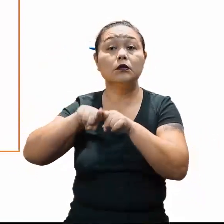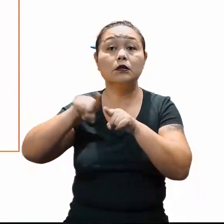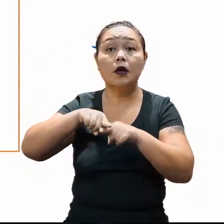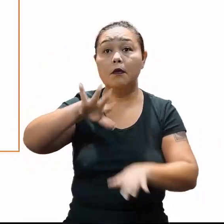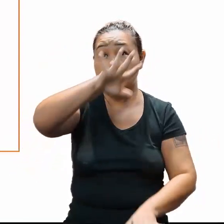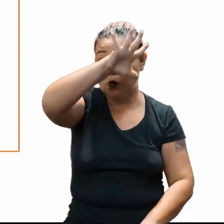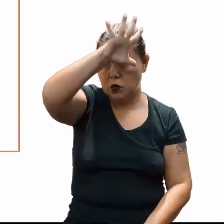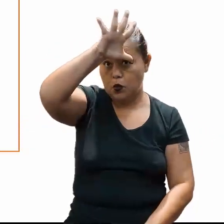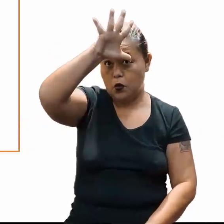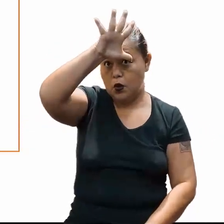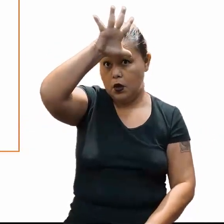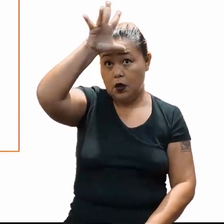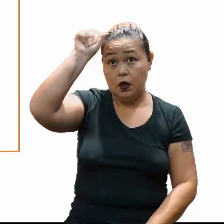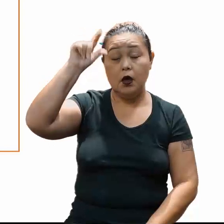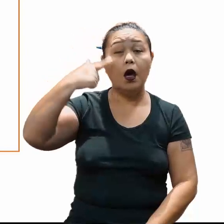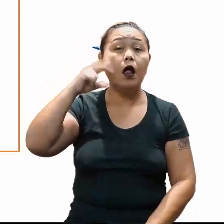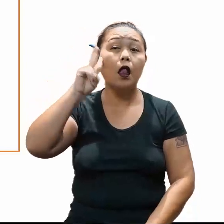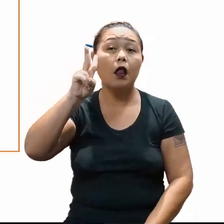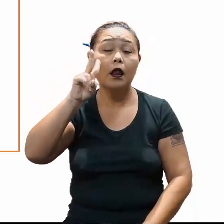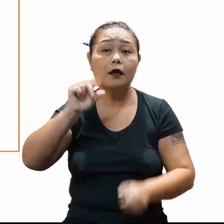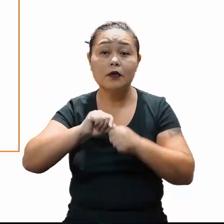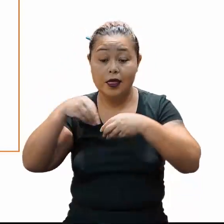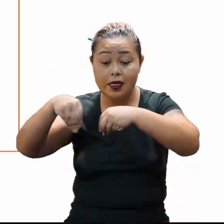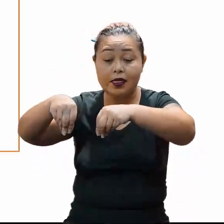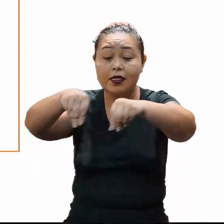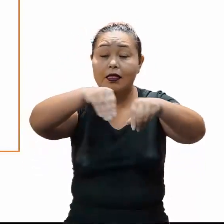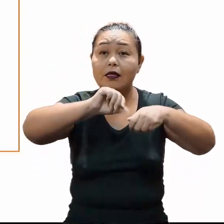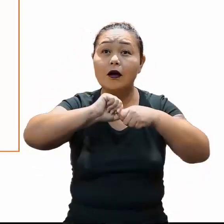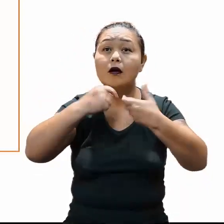criado em 1943, o território federal do Guaporé?